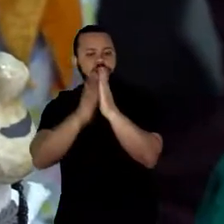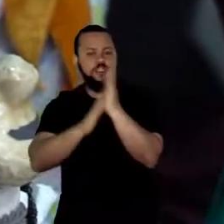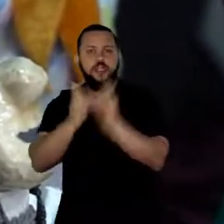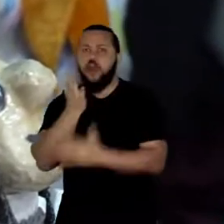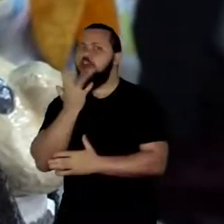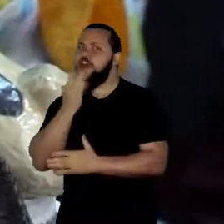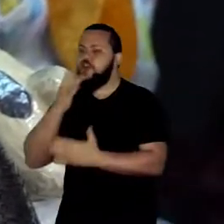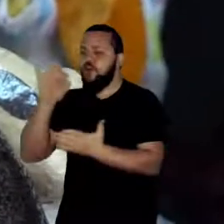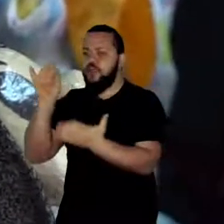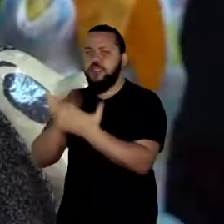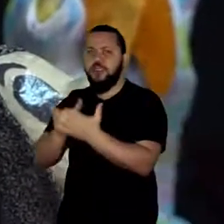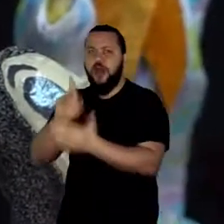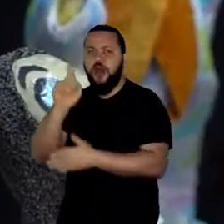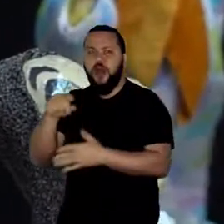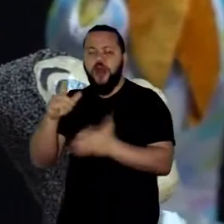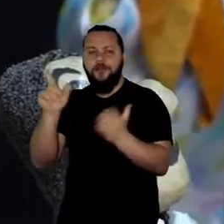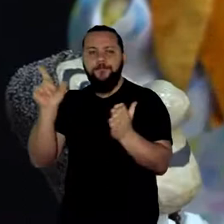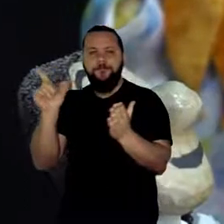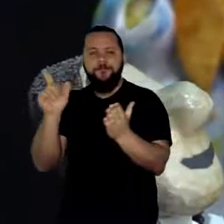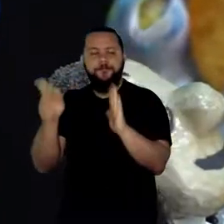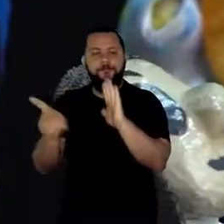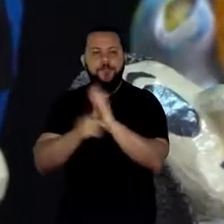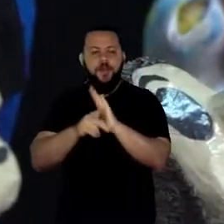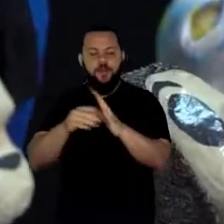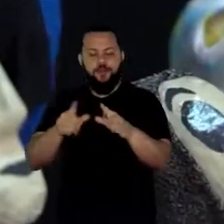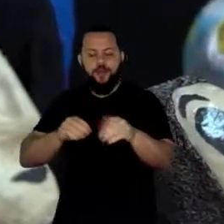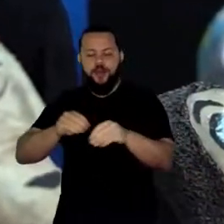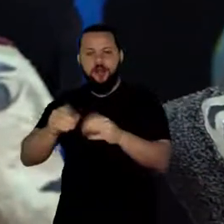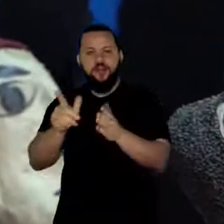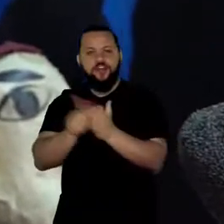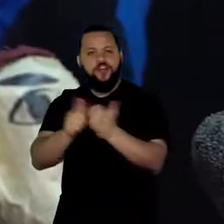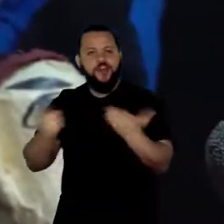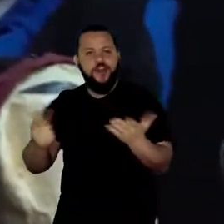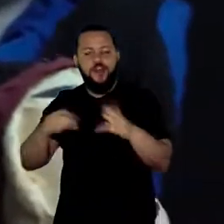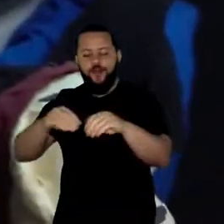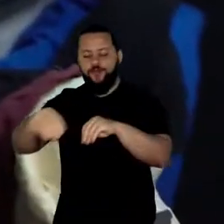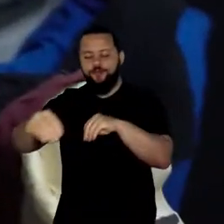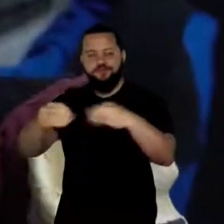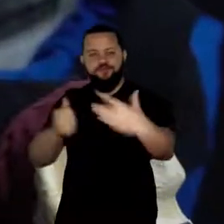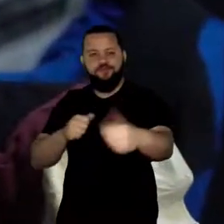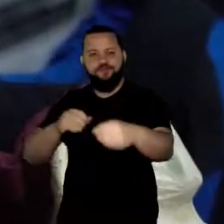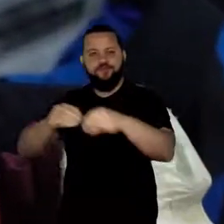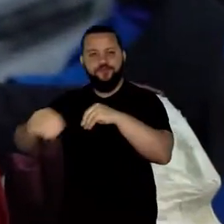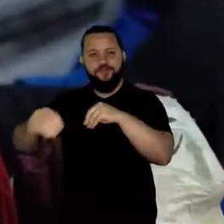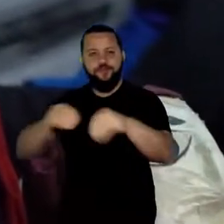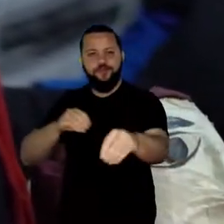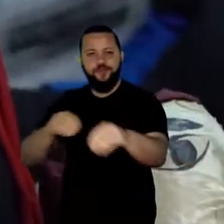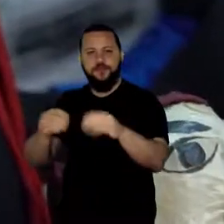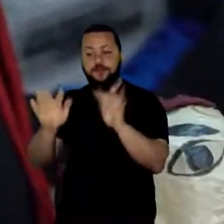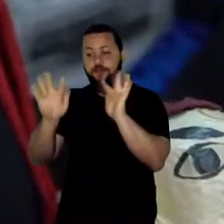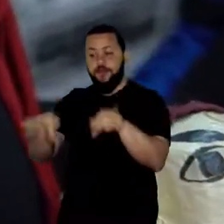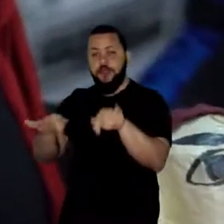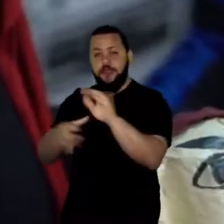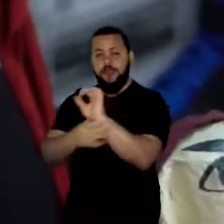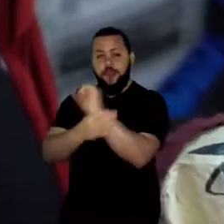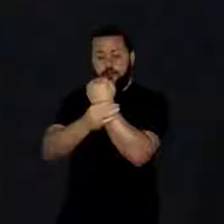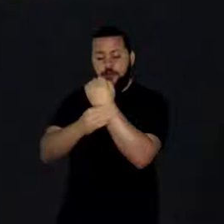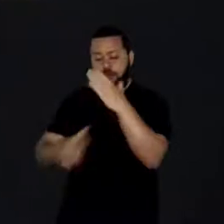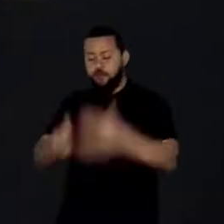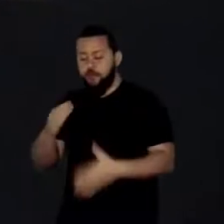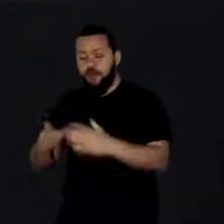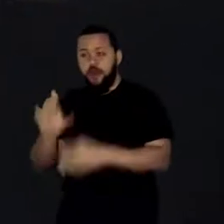bonecos foram cortadas com as mãos a partir de pedaços de jornal coloridos. Para finalizar e proteger os bonecos, foi aplicada uma mão de cola